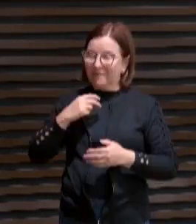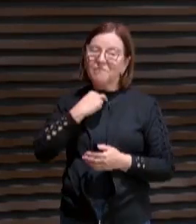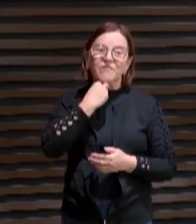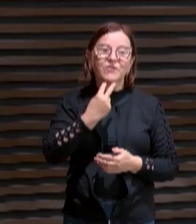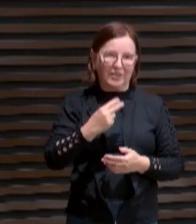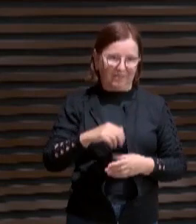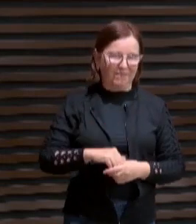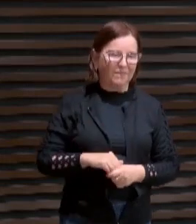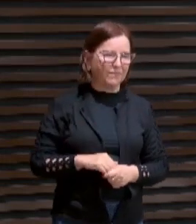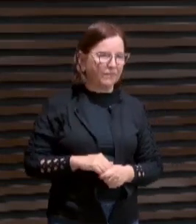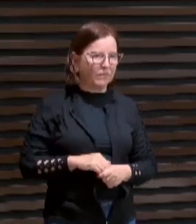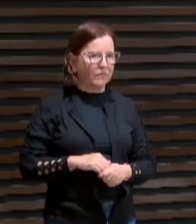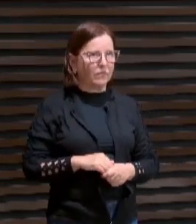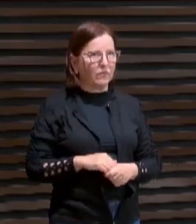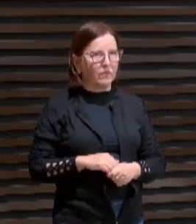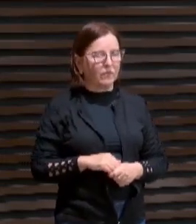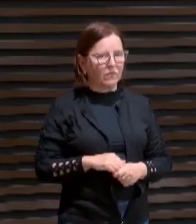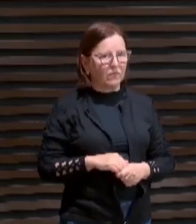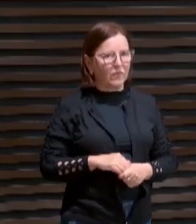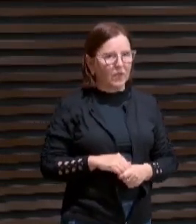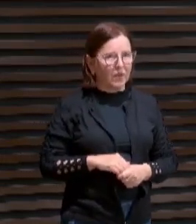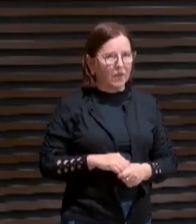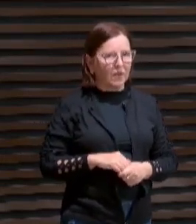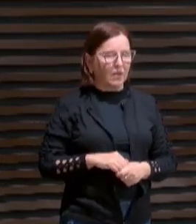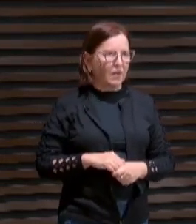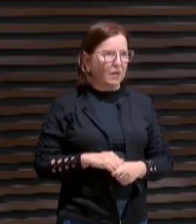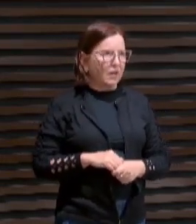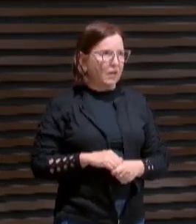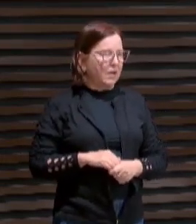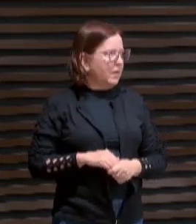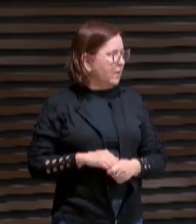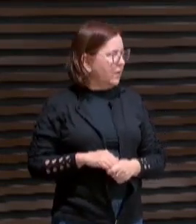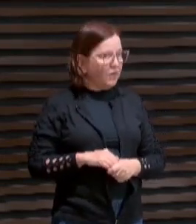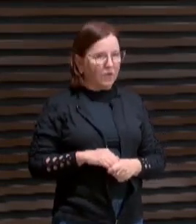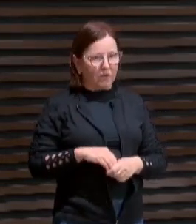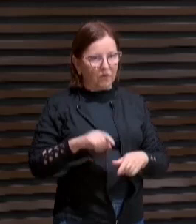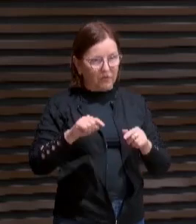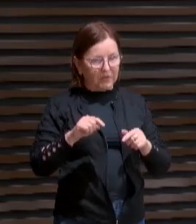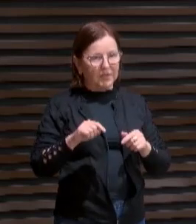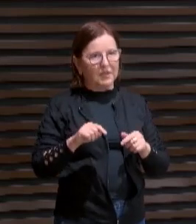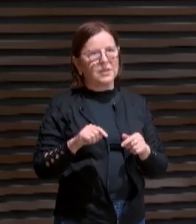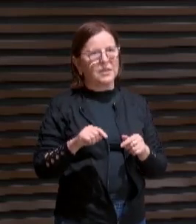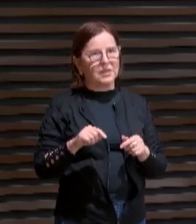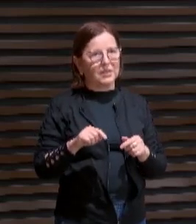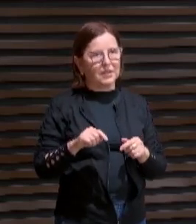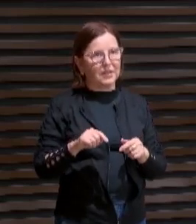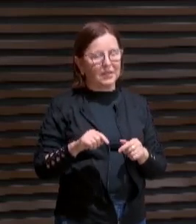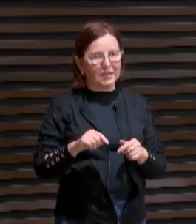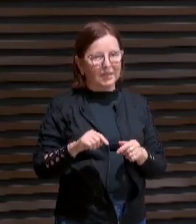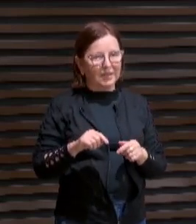passado, que não tem problema, você pode pregar com toda certeza que os da verdade vão ouvir a palavra de